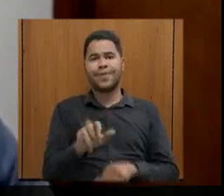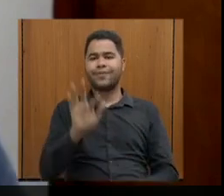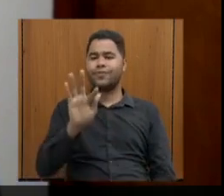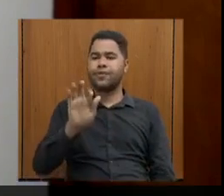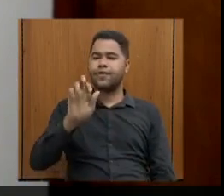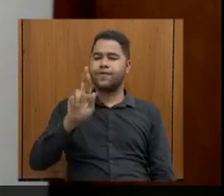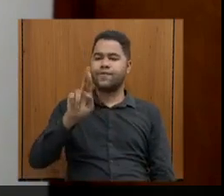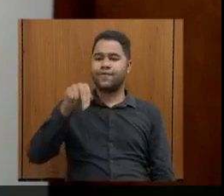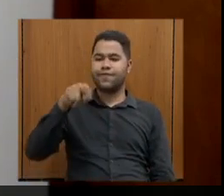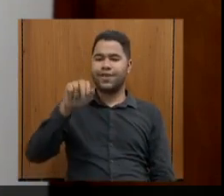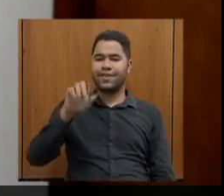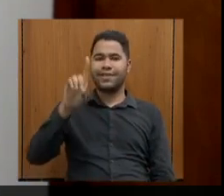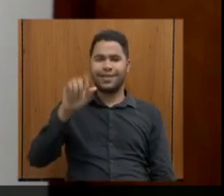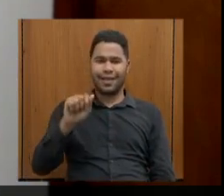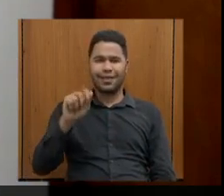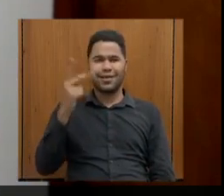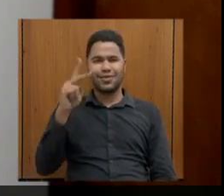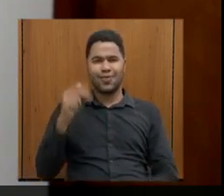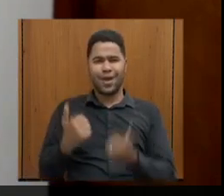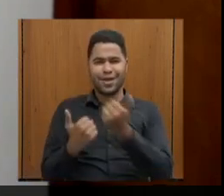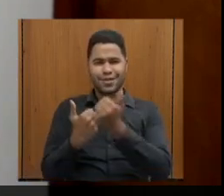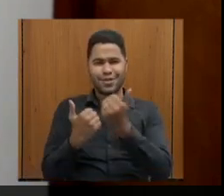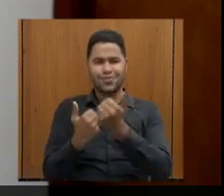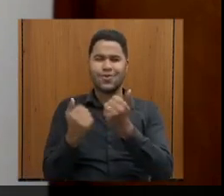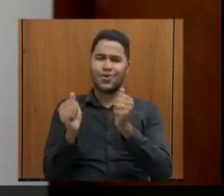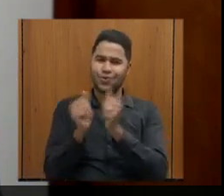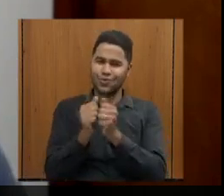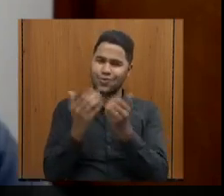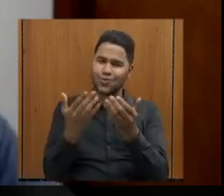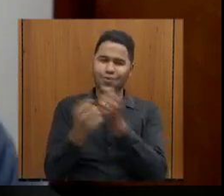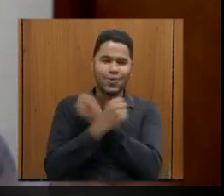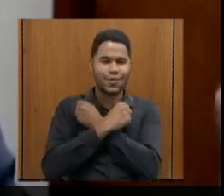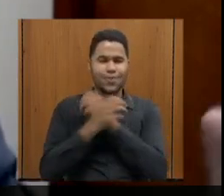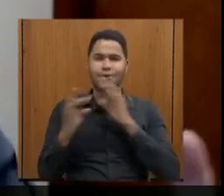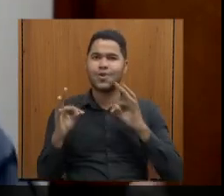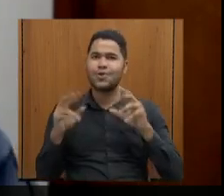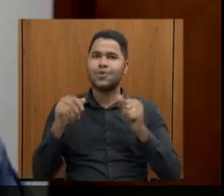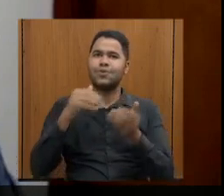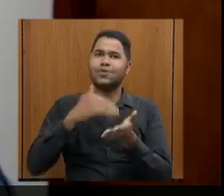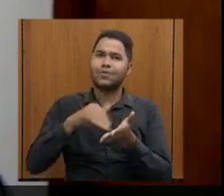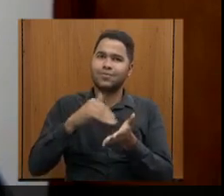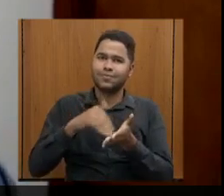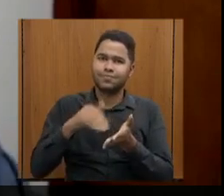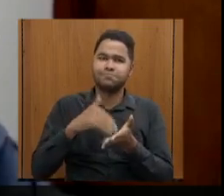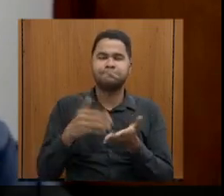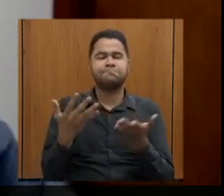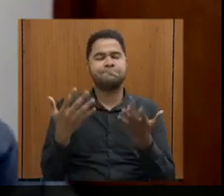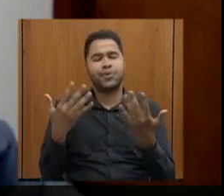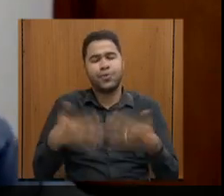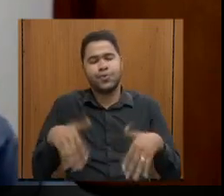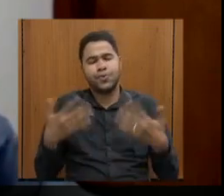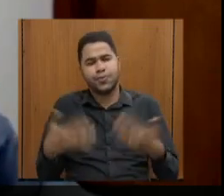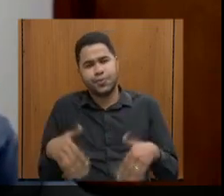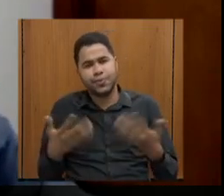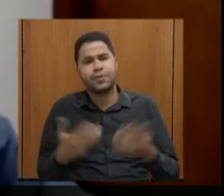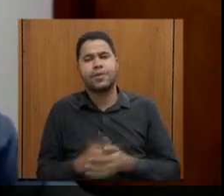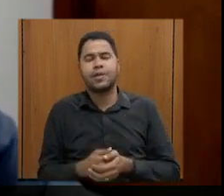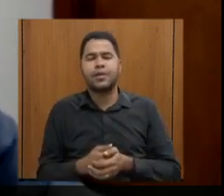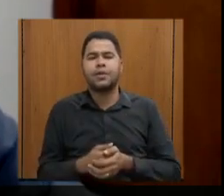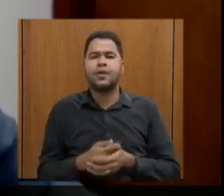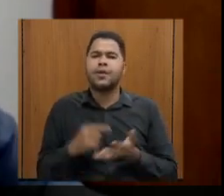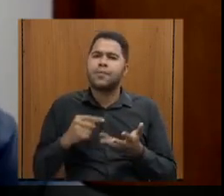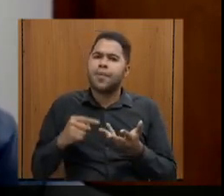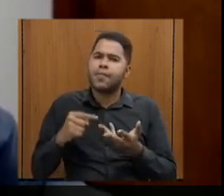Fernanda é as suas frescuras que está em presente abraça todas agradaria que decorrem extraordinária hoje